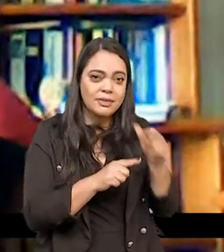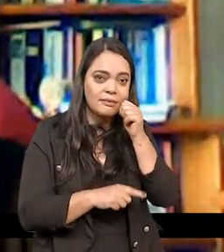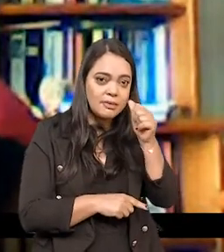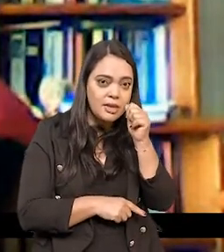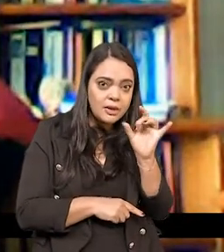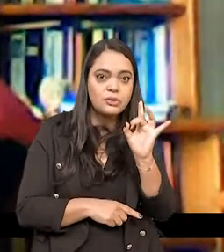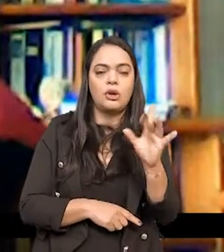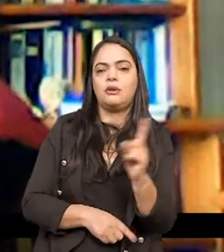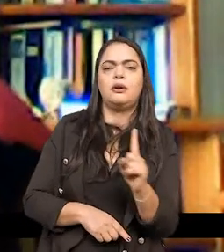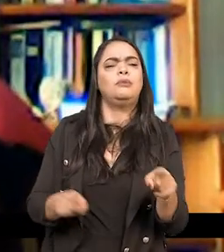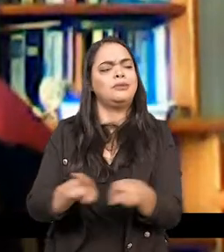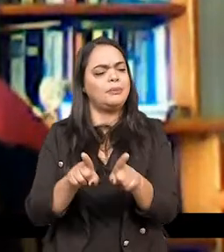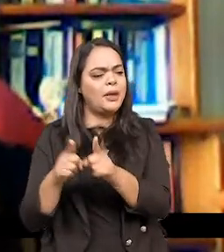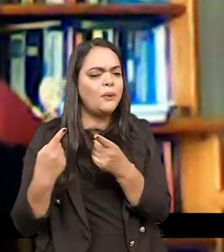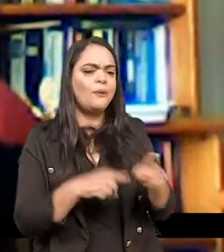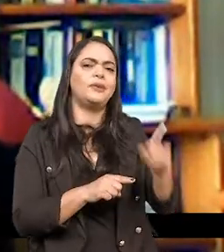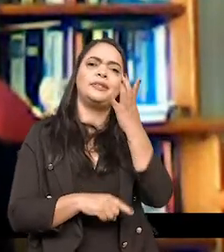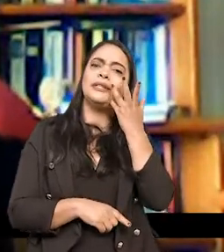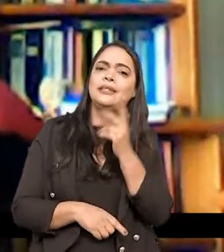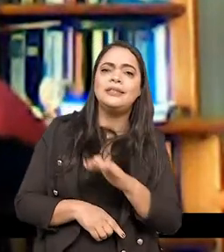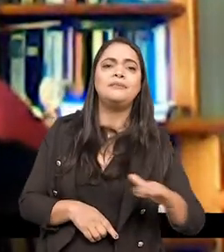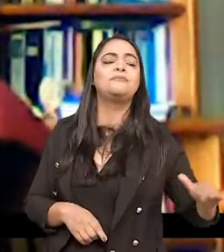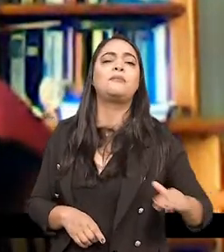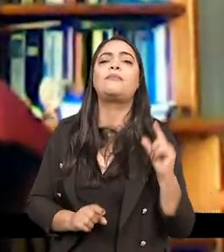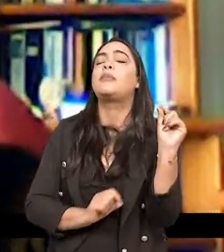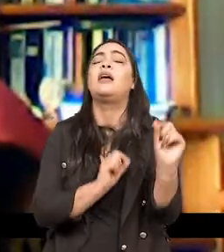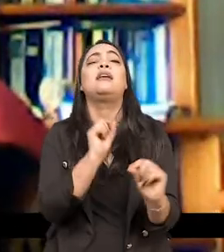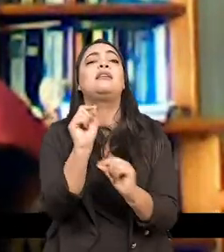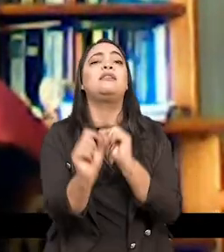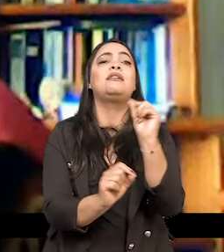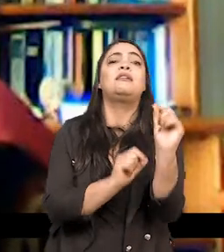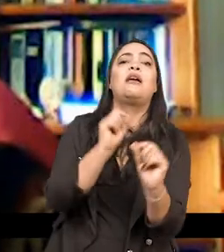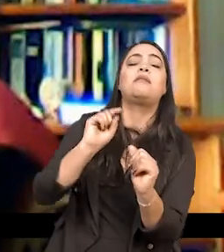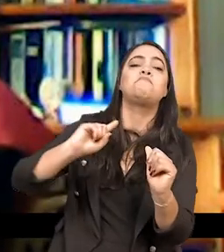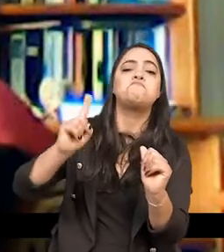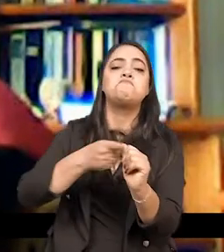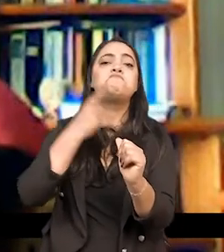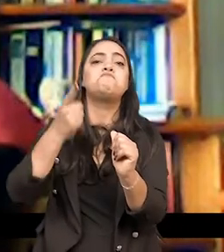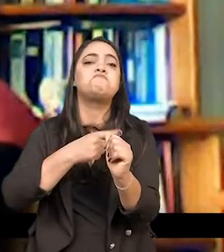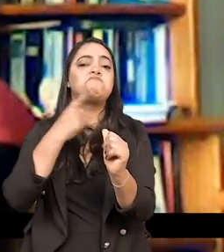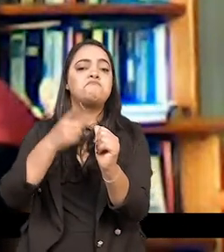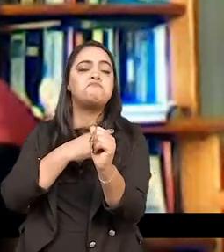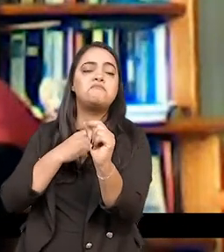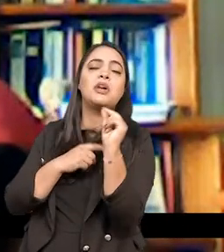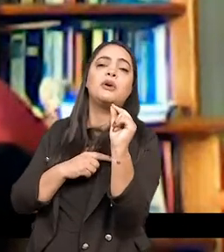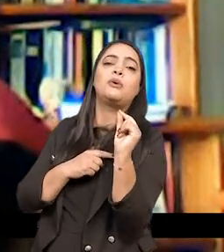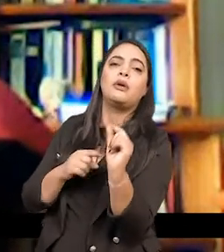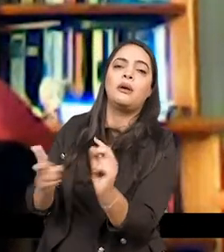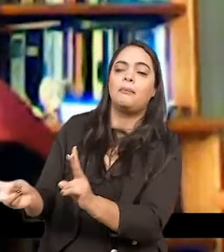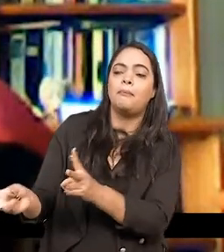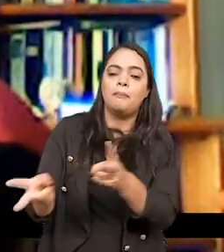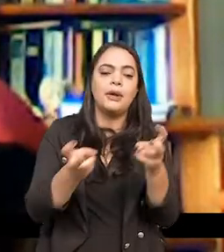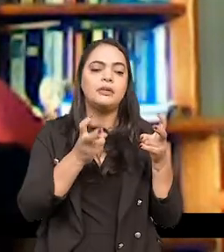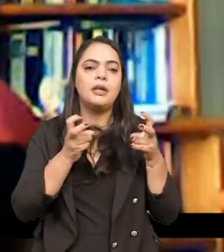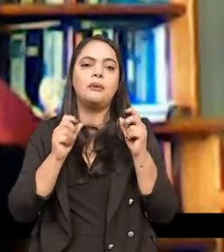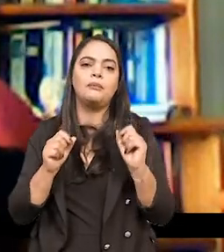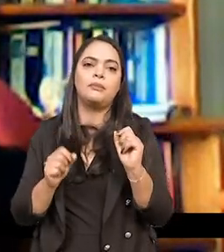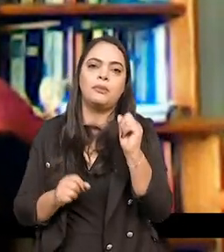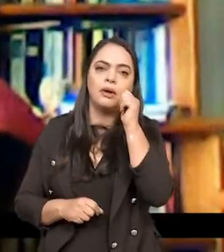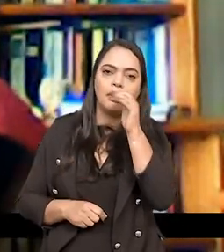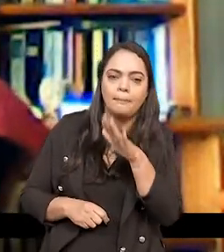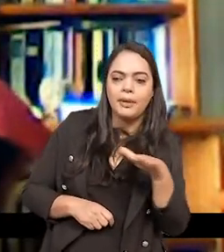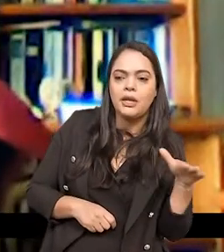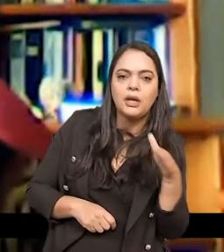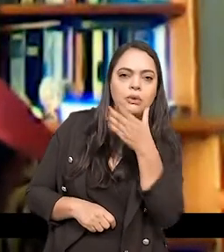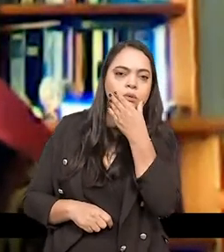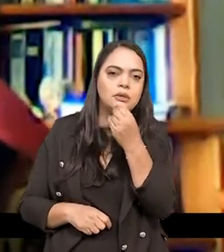mulher, violência contra crianças. Quem é que primeiro vai constatar quando meninos e meninas estão sofrendo